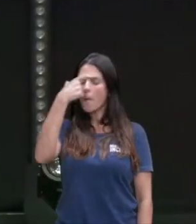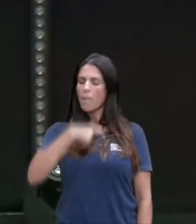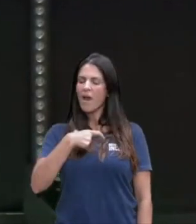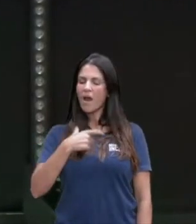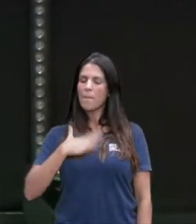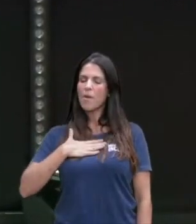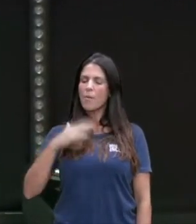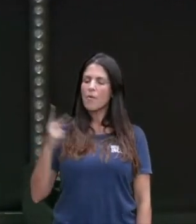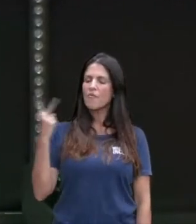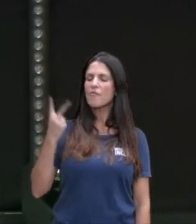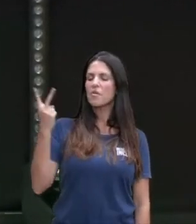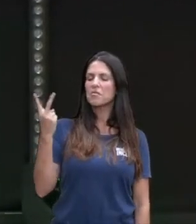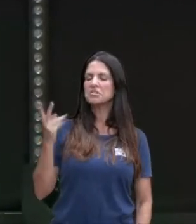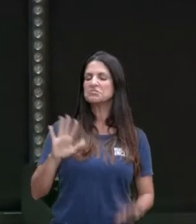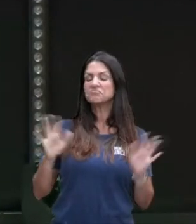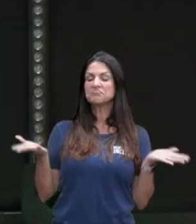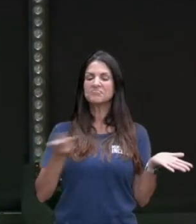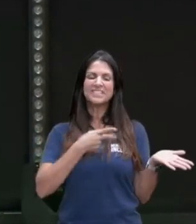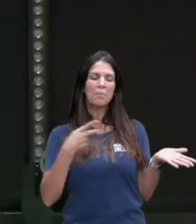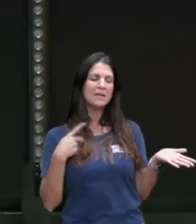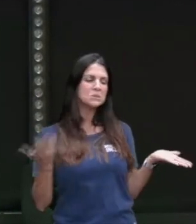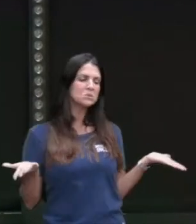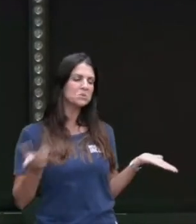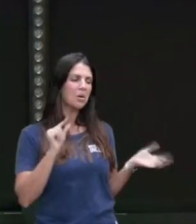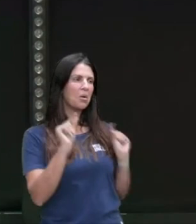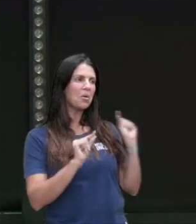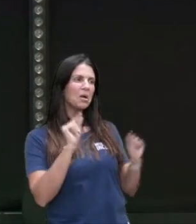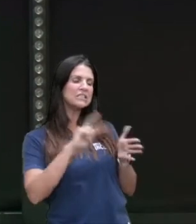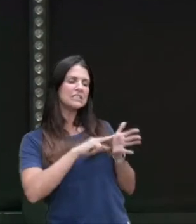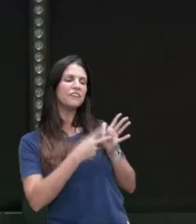o pastor e o que que é valor